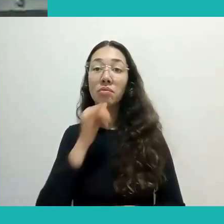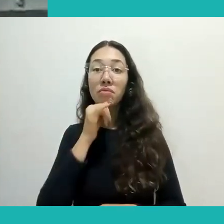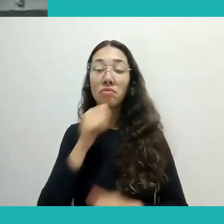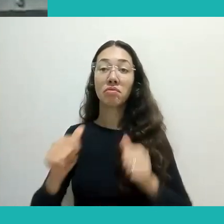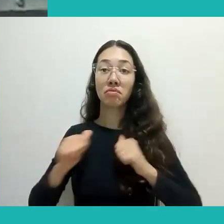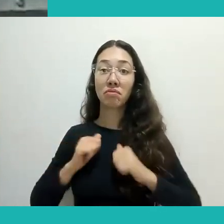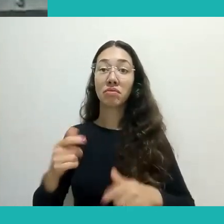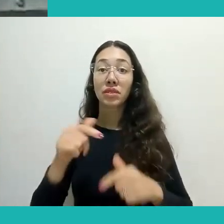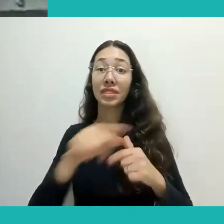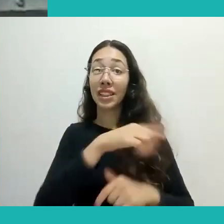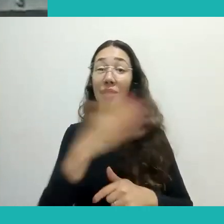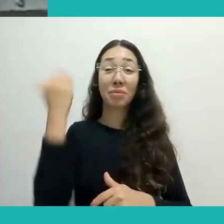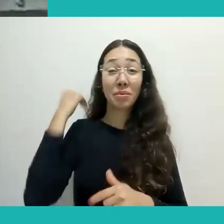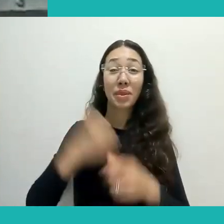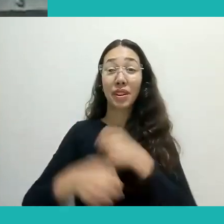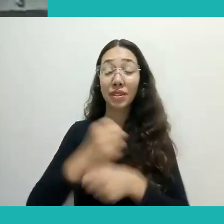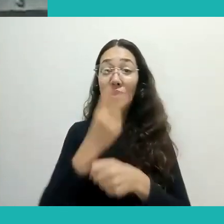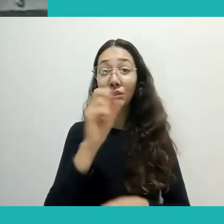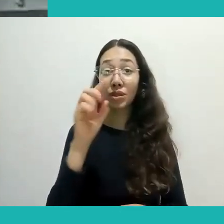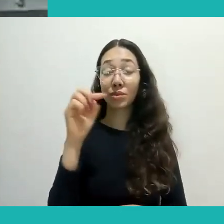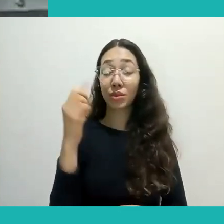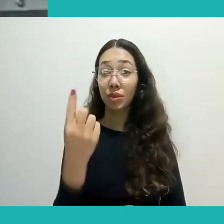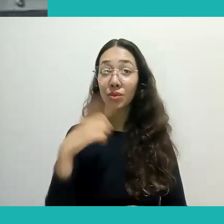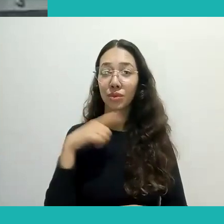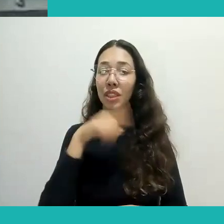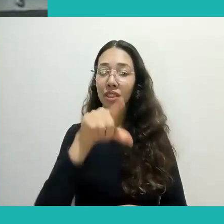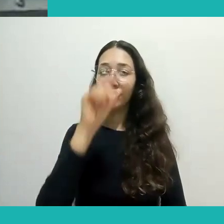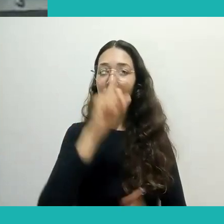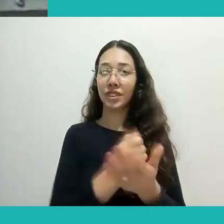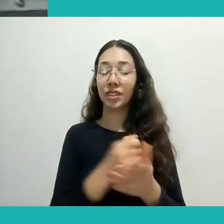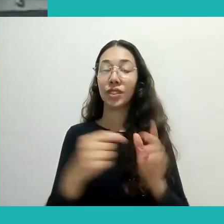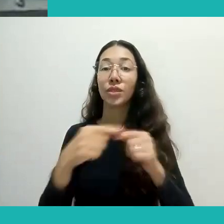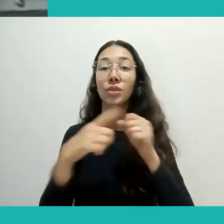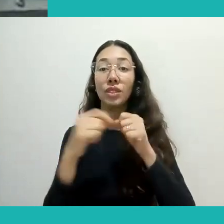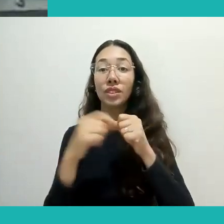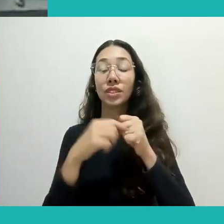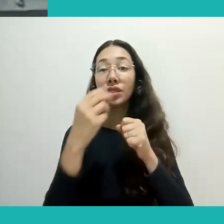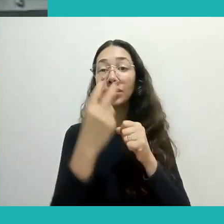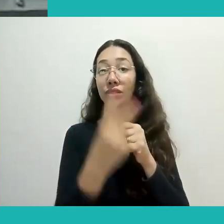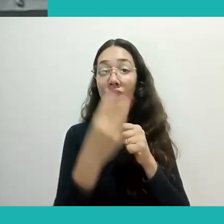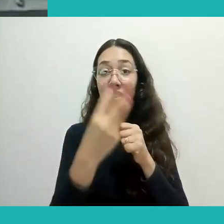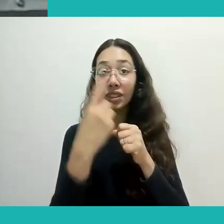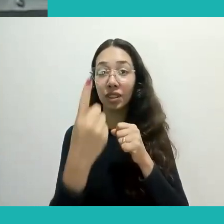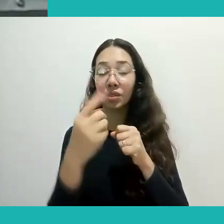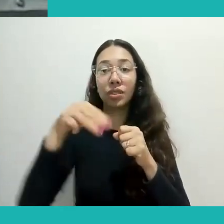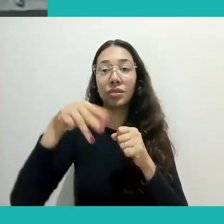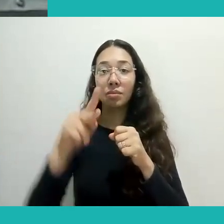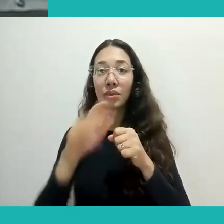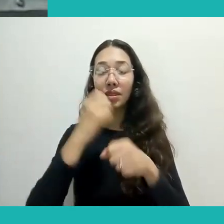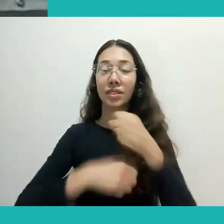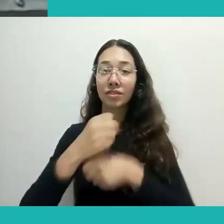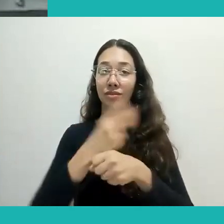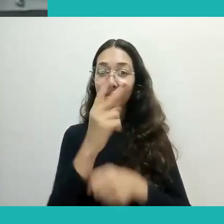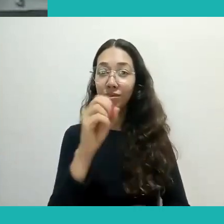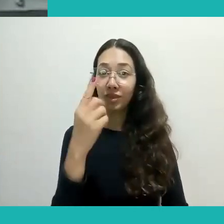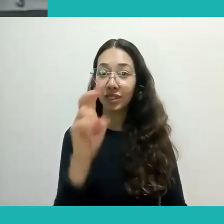militares optantes em 2001, na forma do artigo 31 da MP 22.15, ou seja, o militar na ativa em 2001